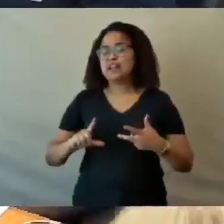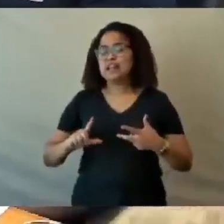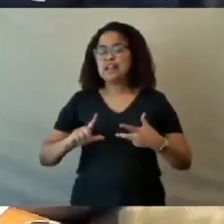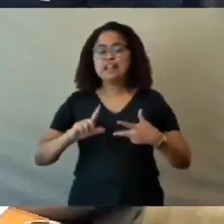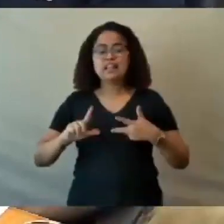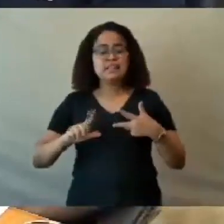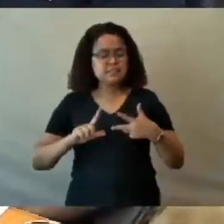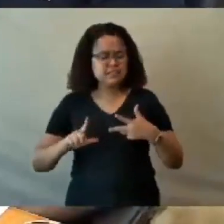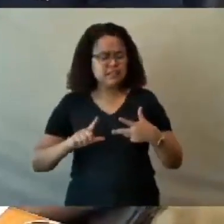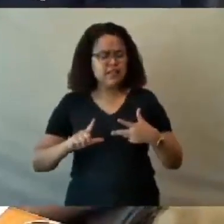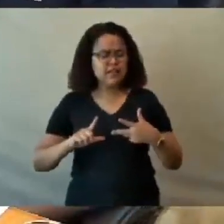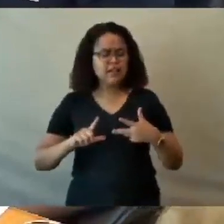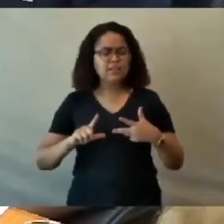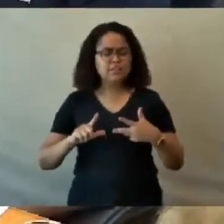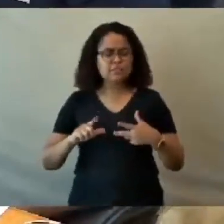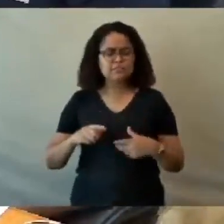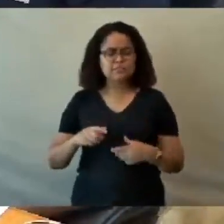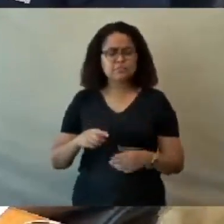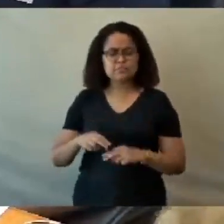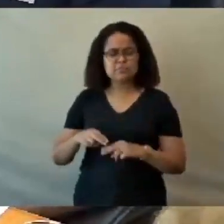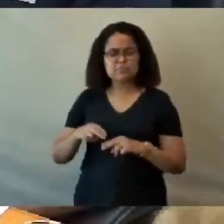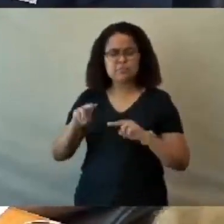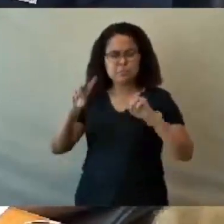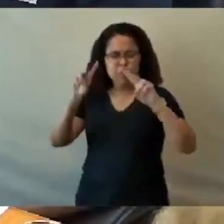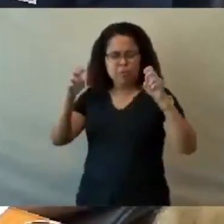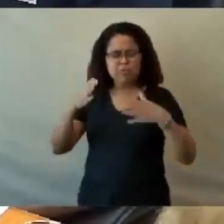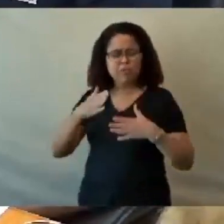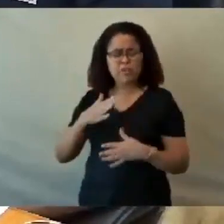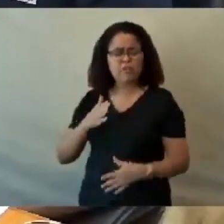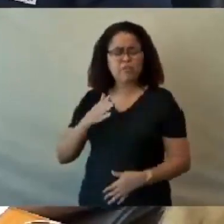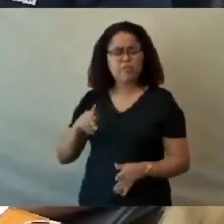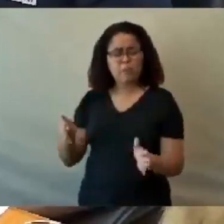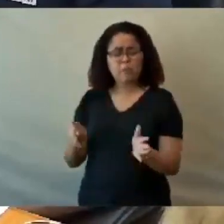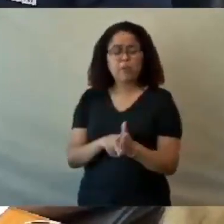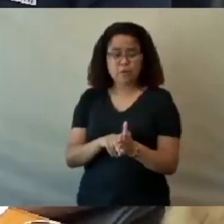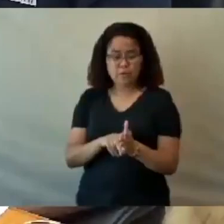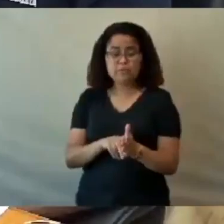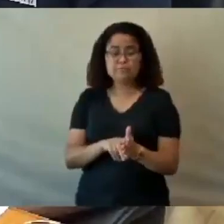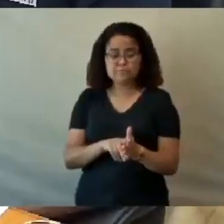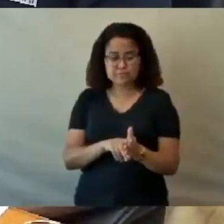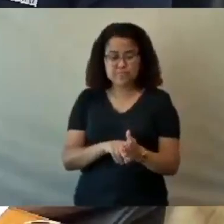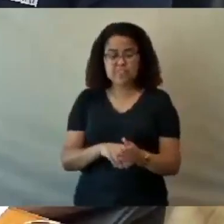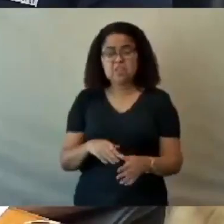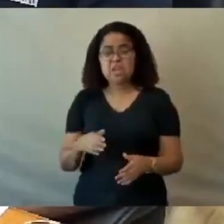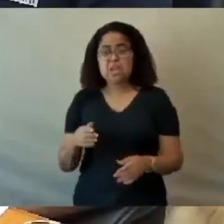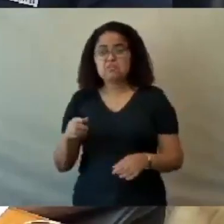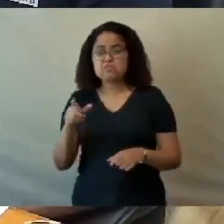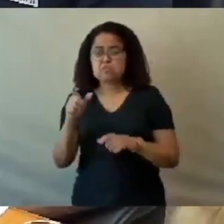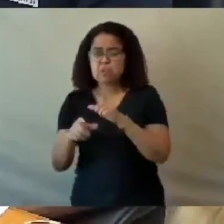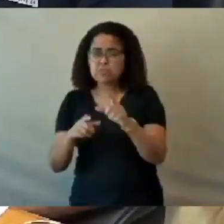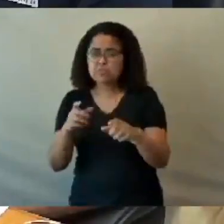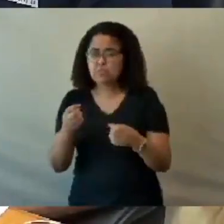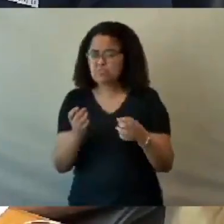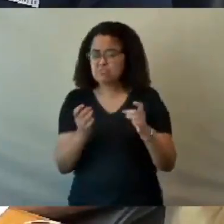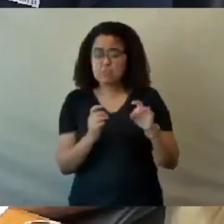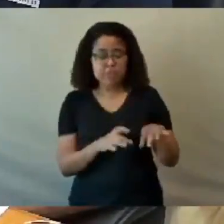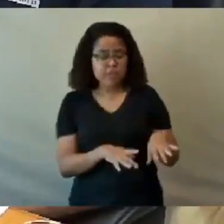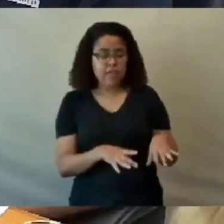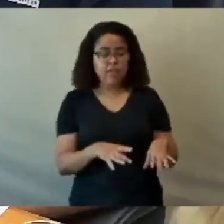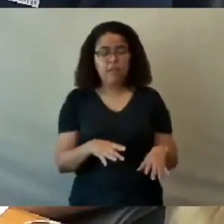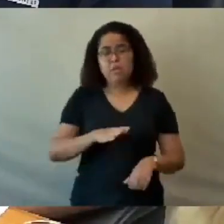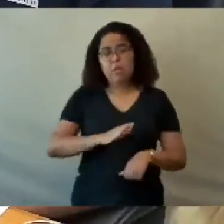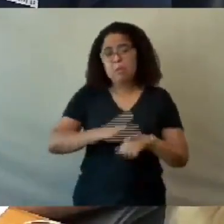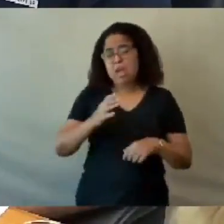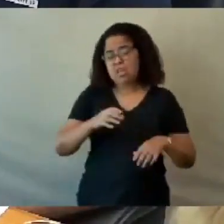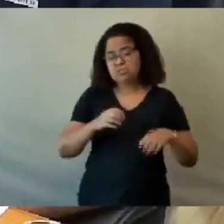são poucos os filhos e amanhã ninguém vai querer nem ter mais filho e aí quem vai cuidar dos nossos idosos? É o que a